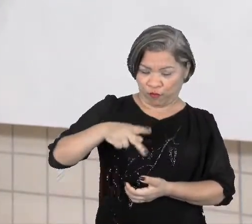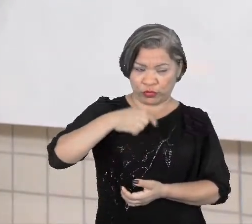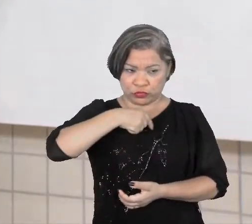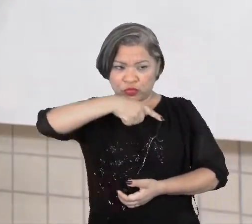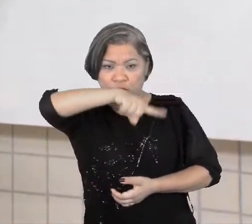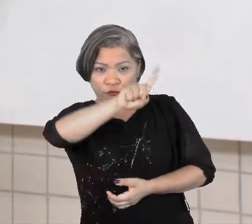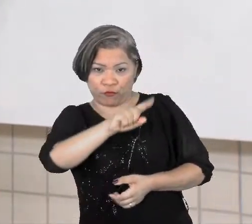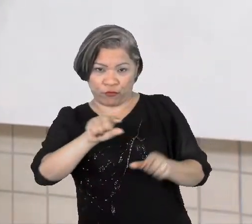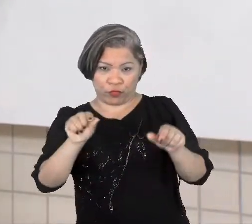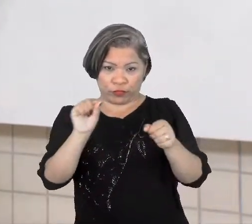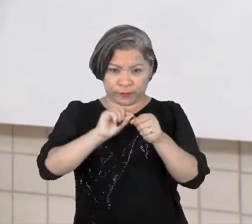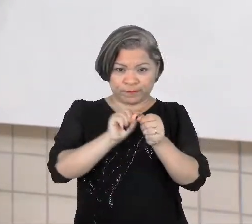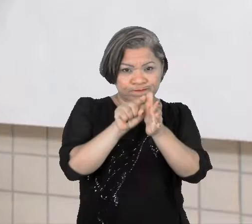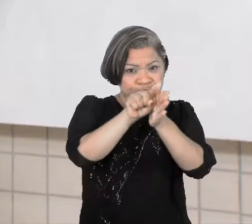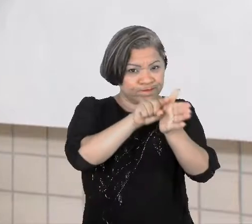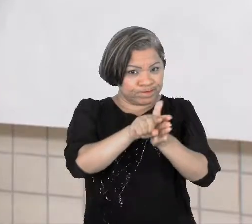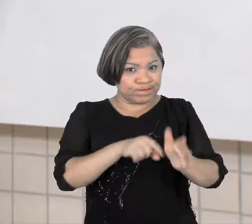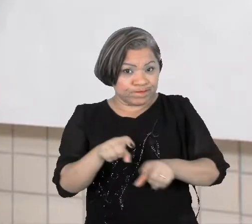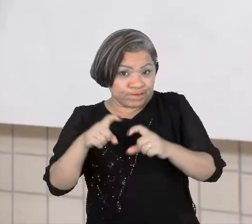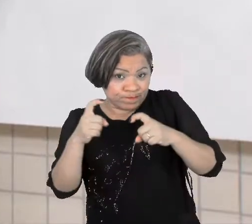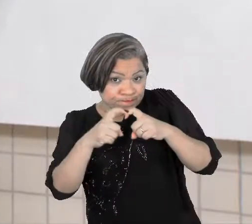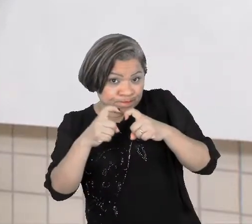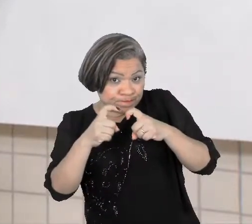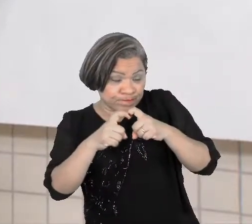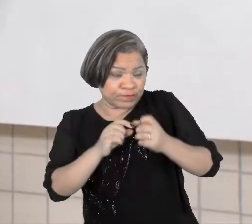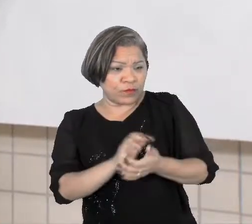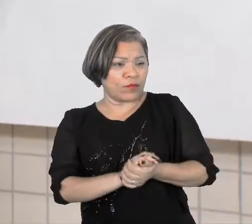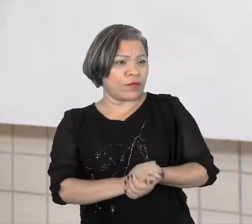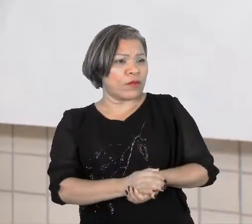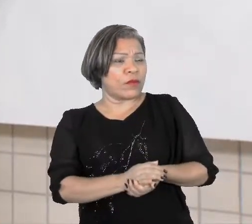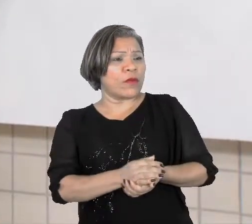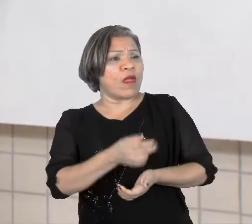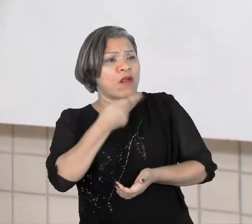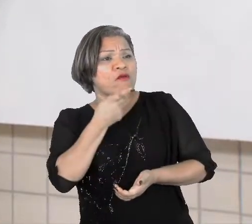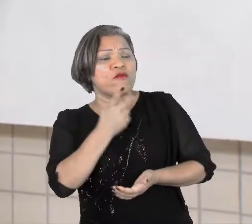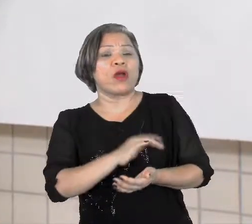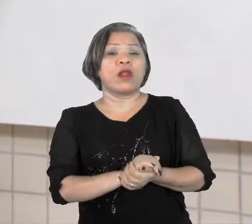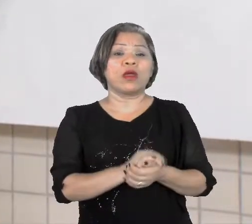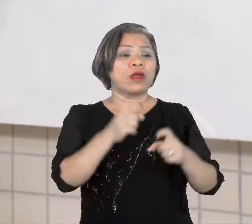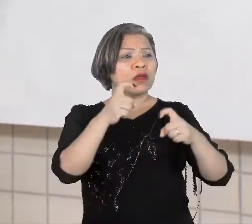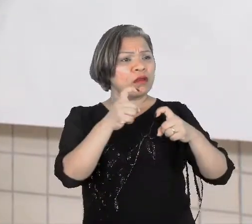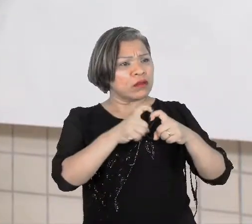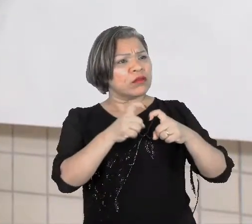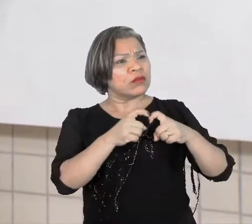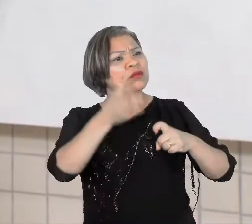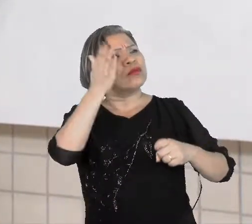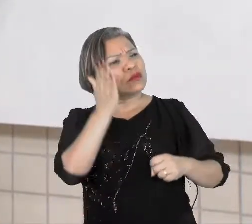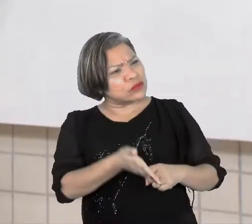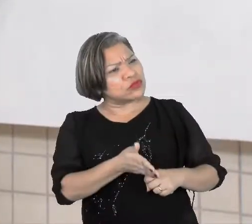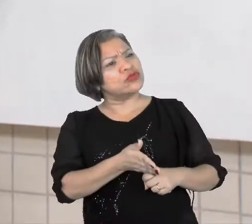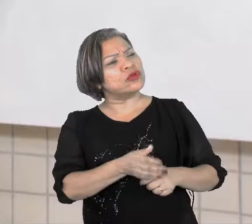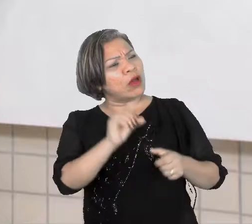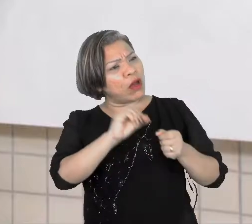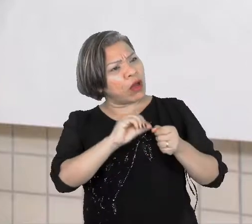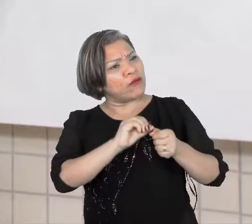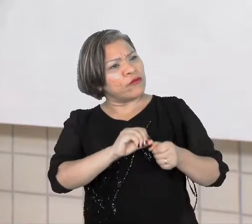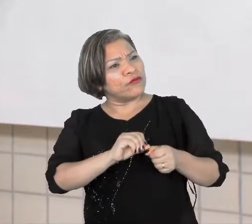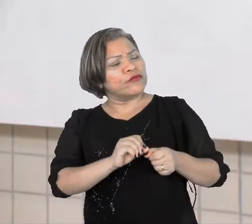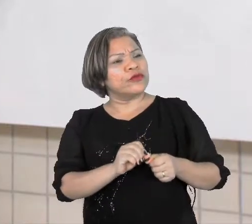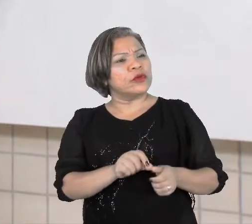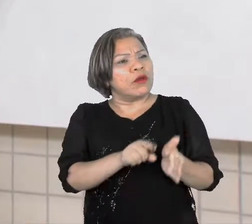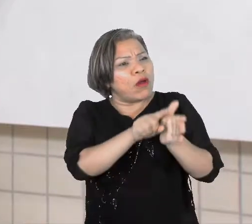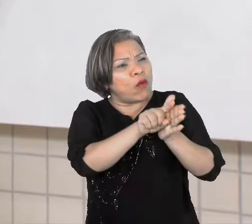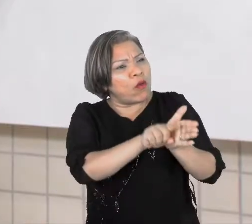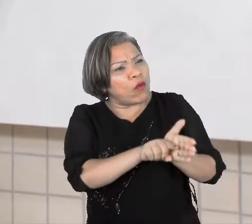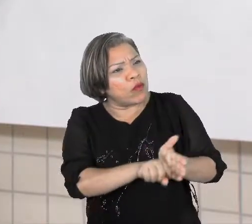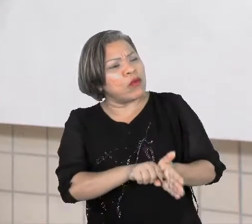cheguei lá, eu falei, doutor, eu já fiz alguns exames de sangue há algumas semanas atrás. E ele me